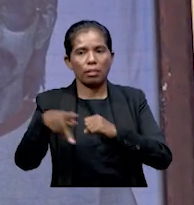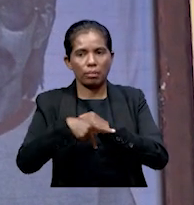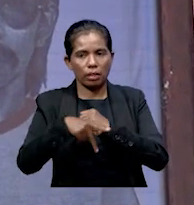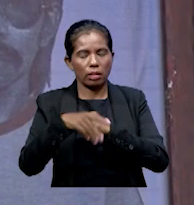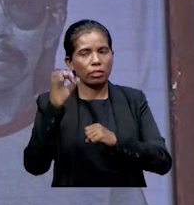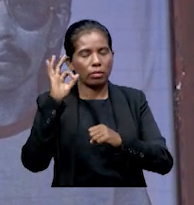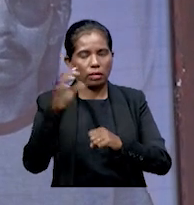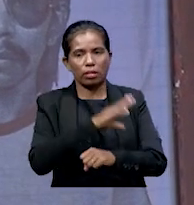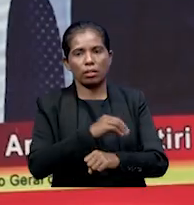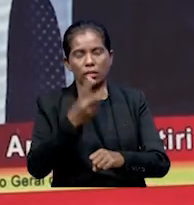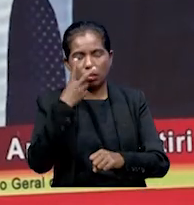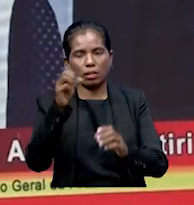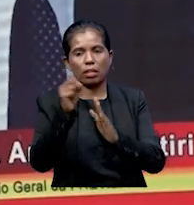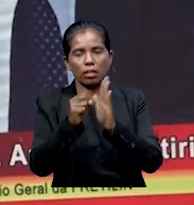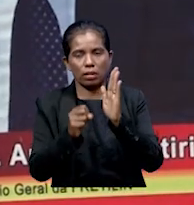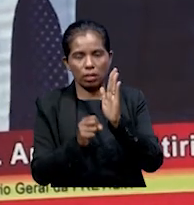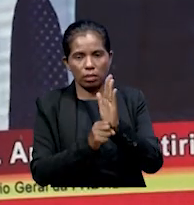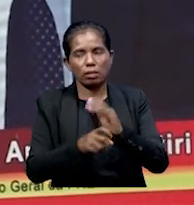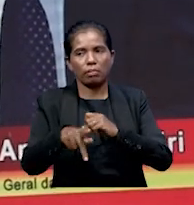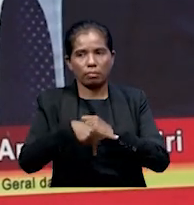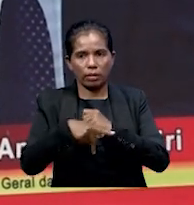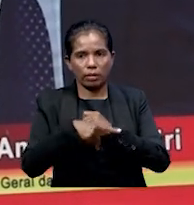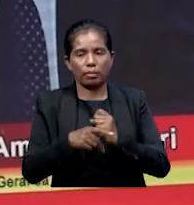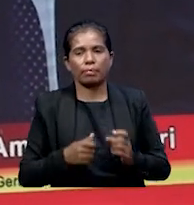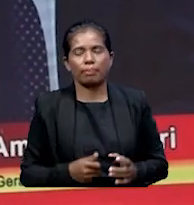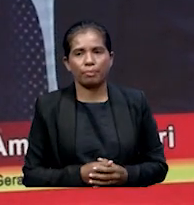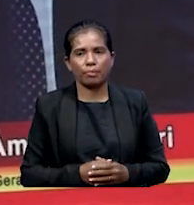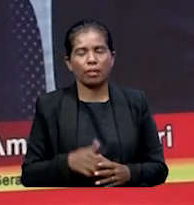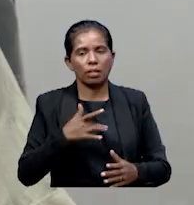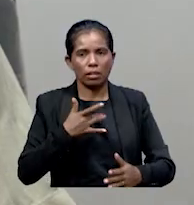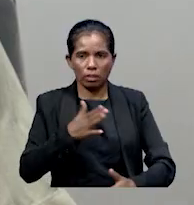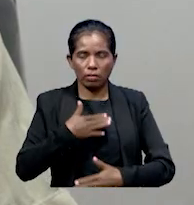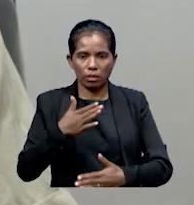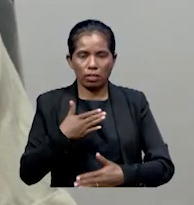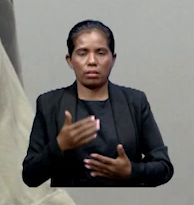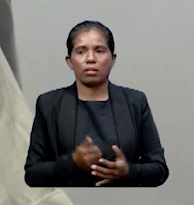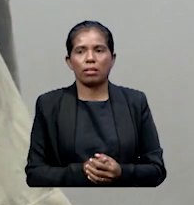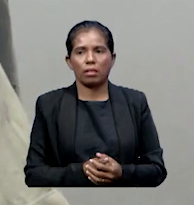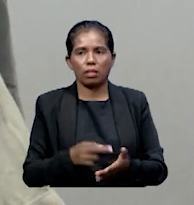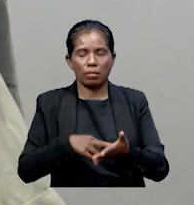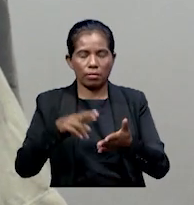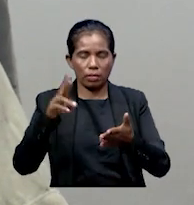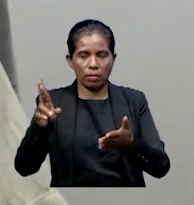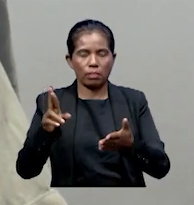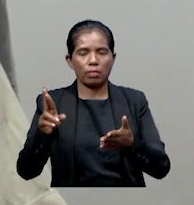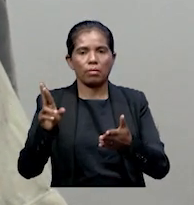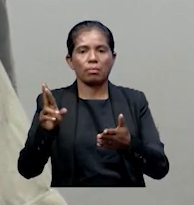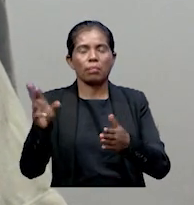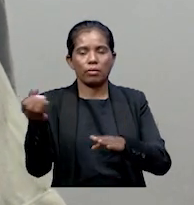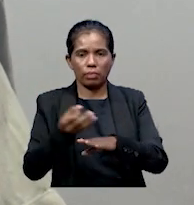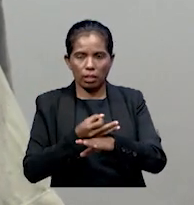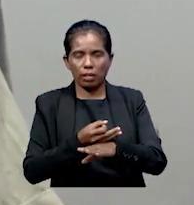inclui revisão ba Estatuto Partido União. Aprecia e aprova documento balo,